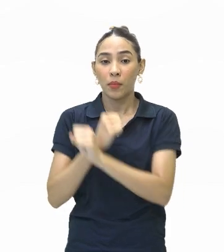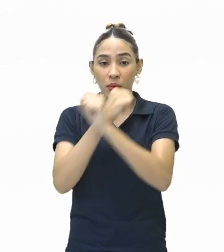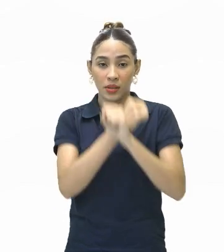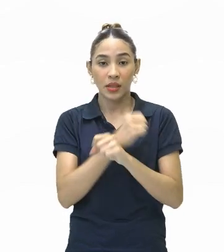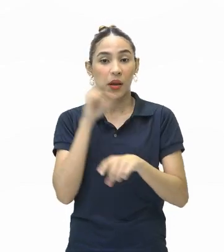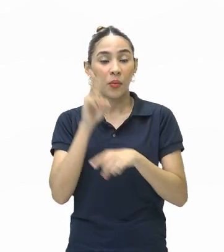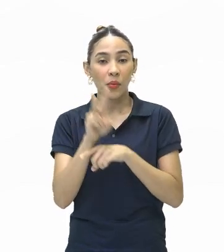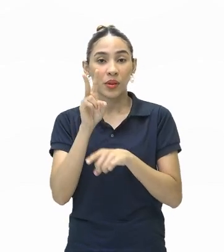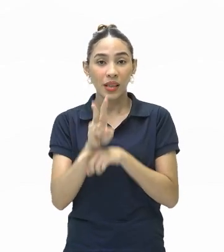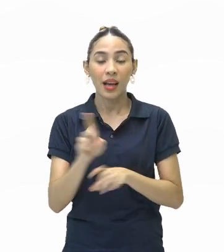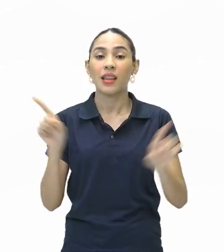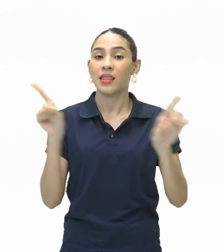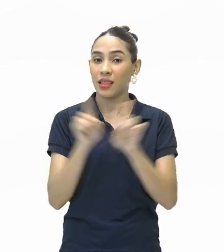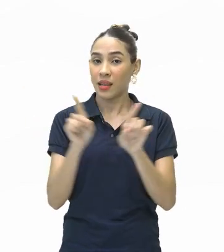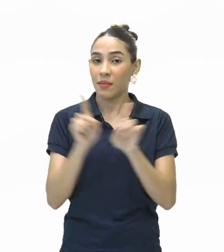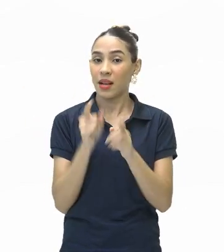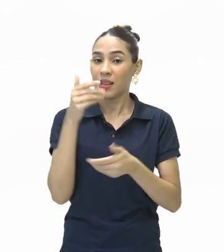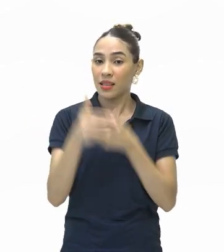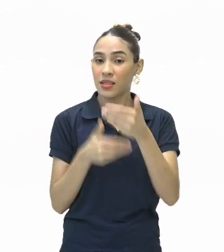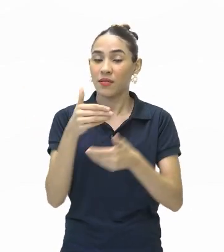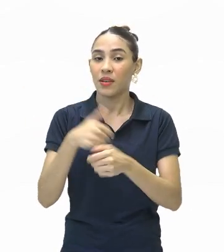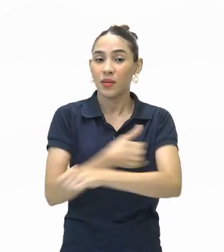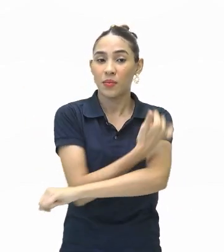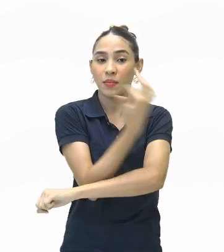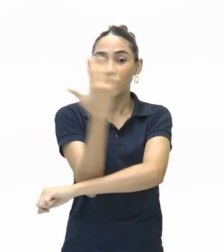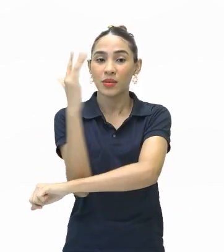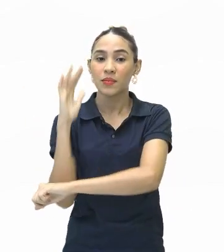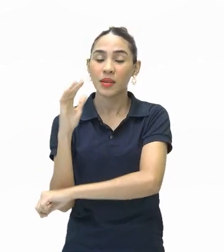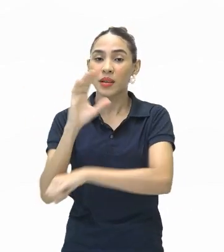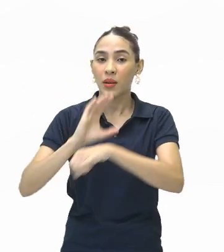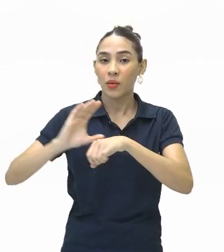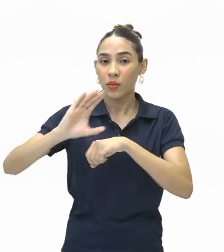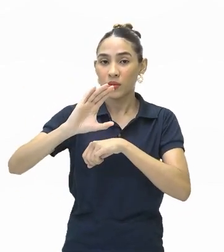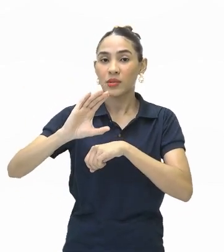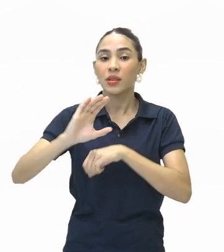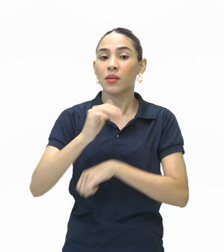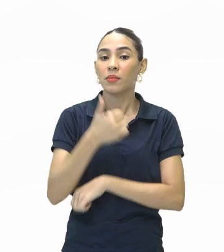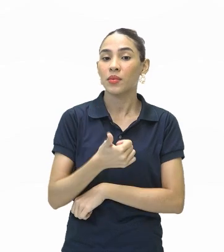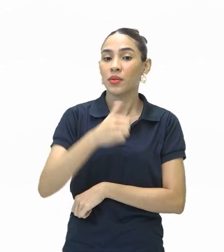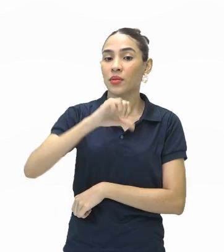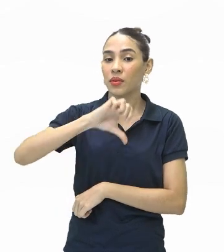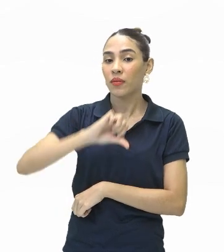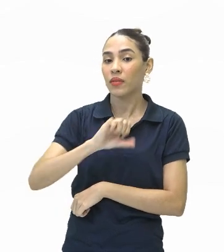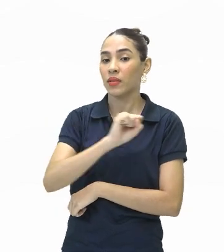e desenvolver o meio ambiente na Constituição de